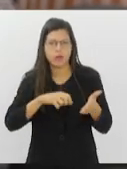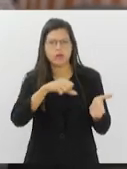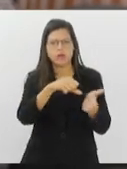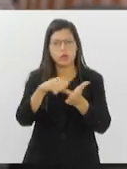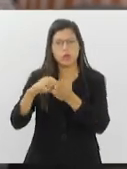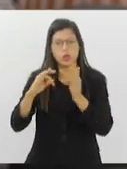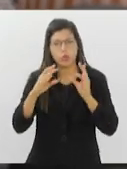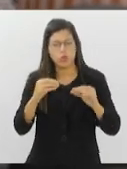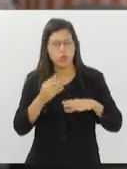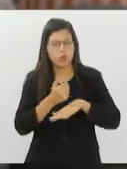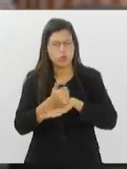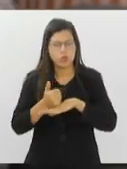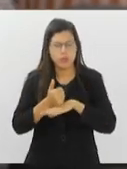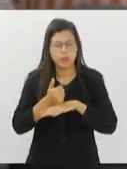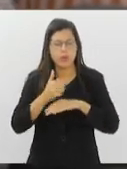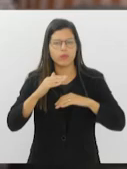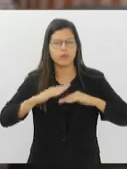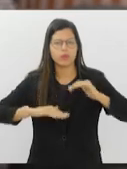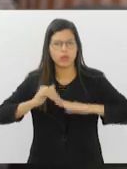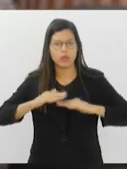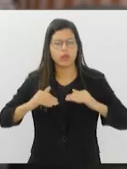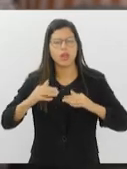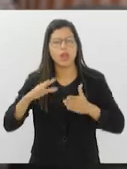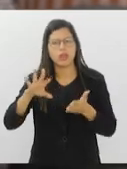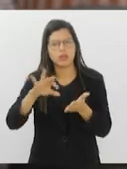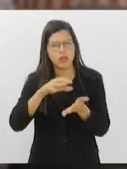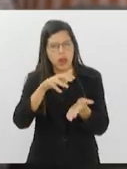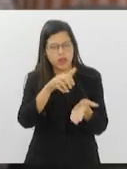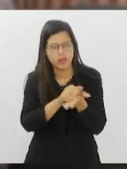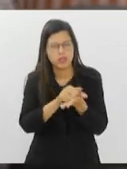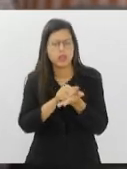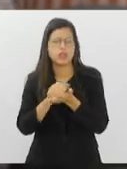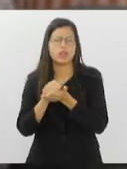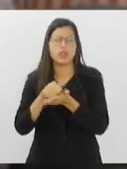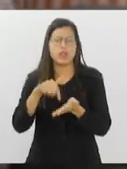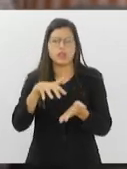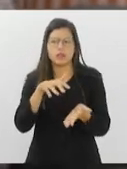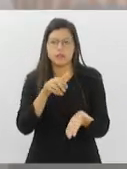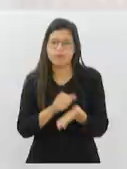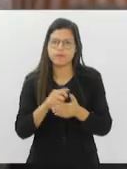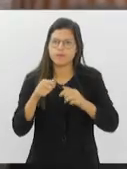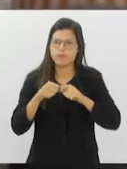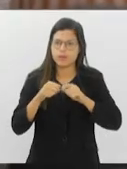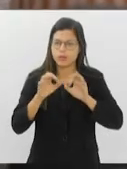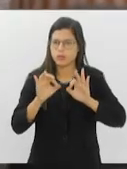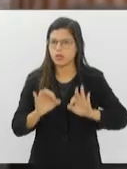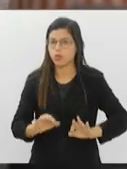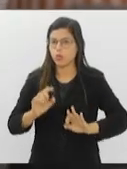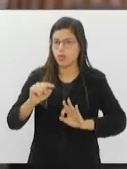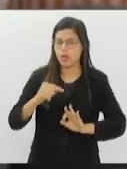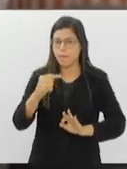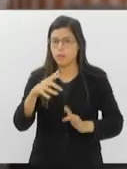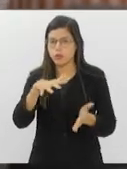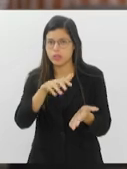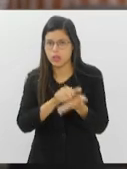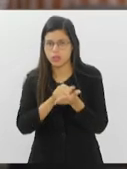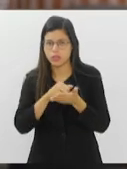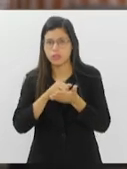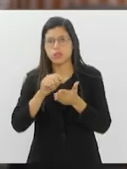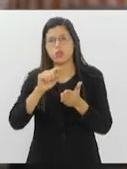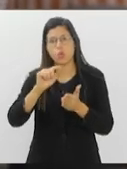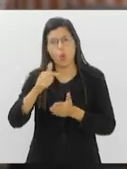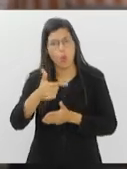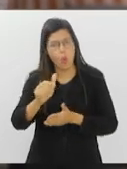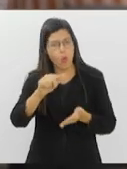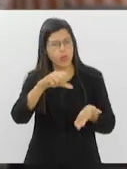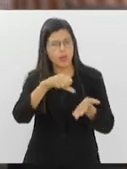profissionais possam registrar, fazer seu registro no momento, para que esse registro seja feito adequadamente. paciente. Depois esse registro precisa passar para alguns